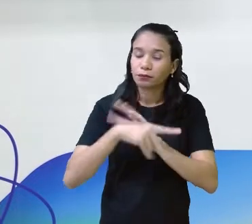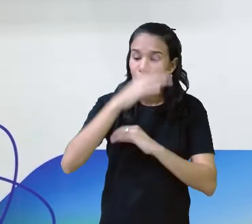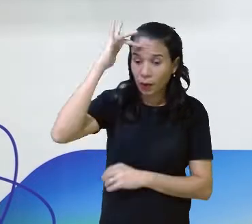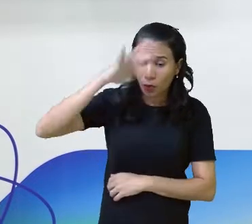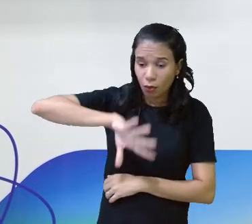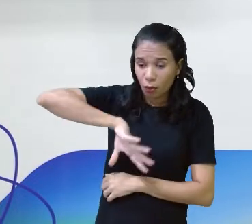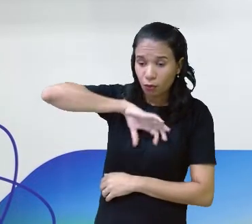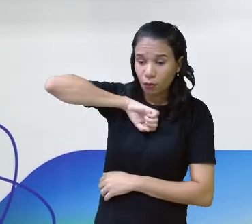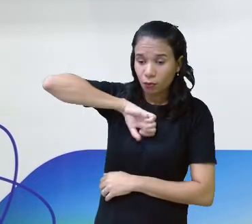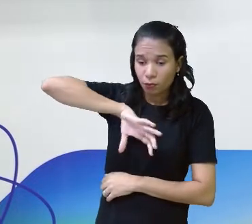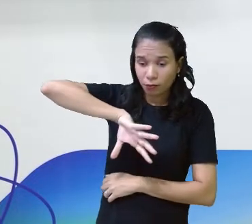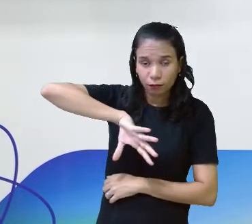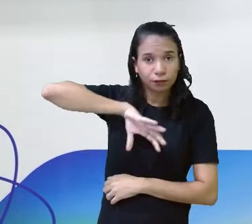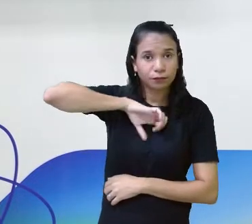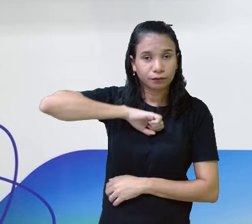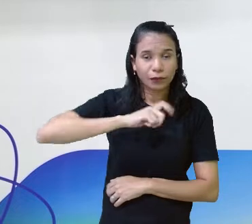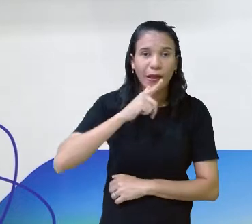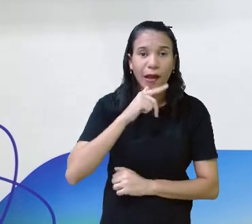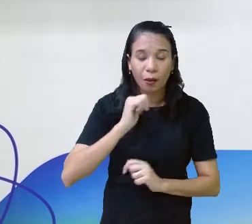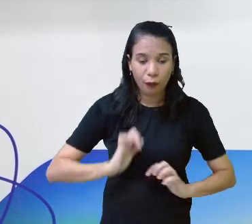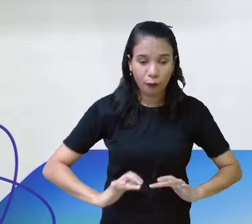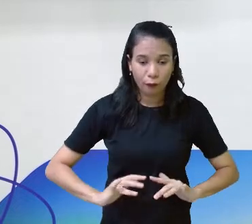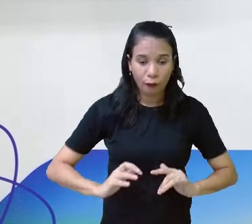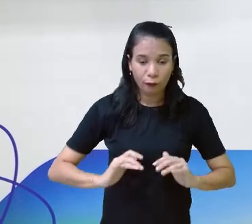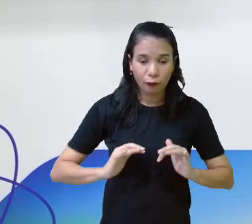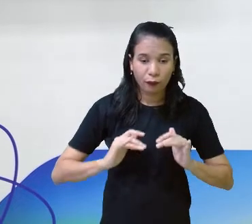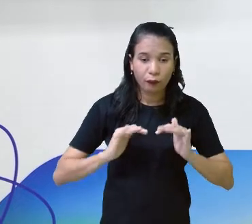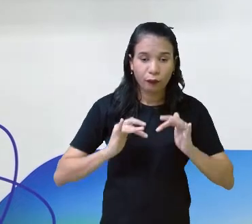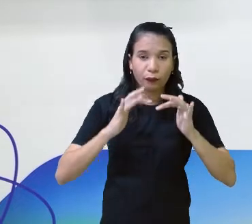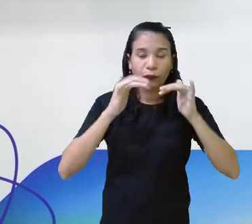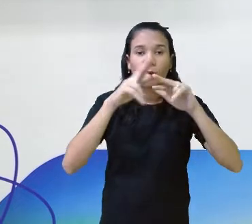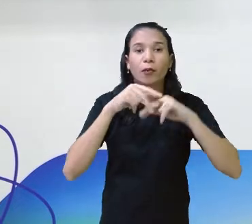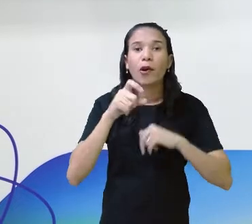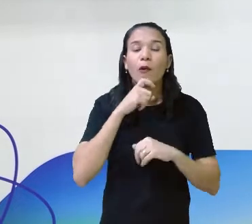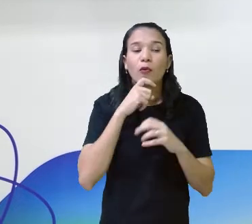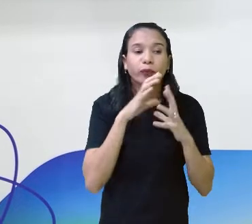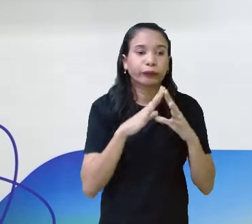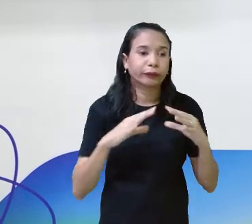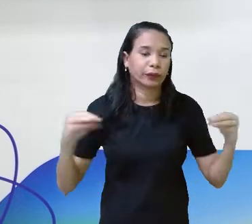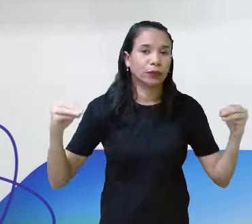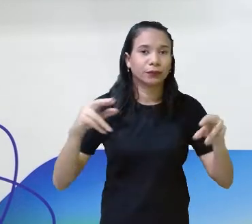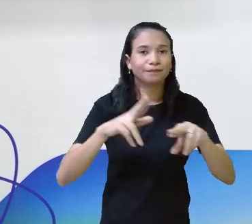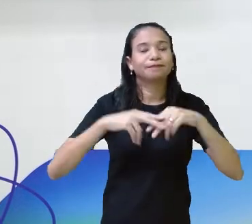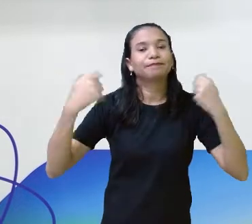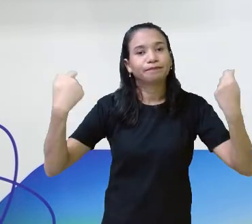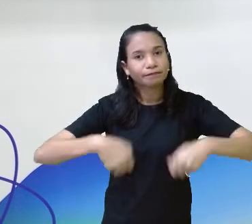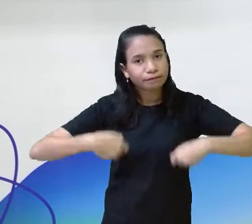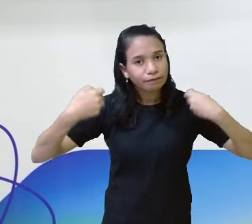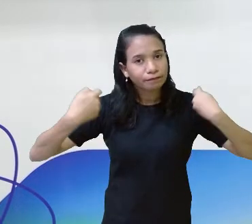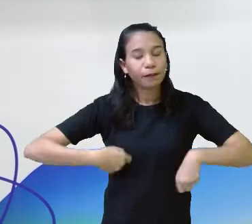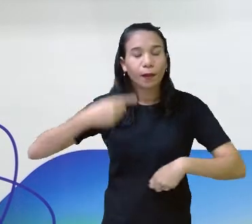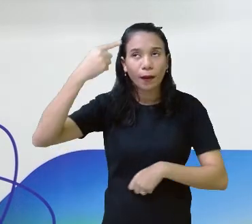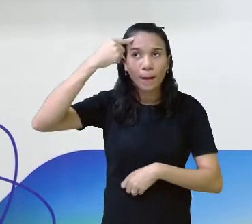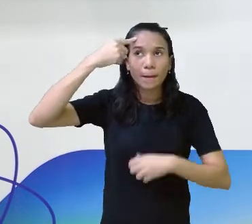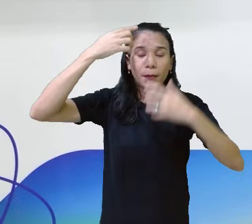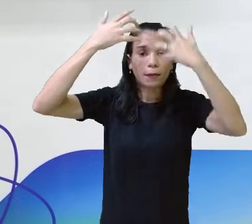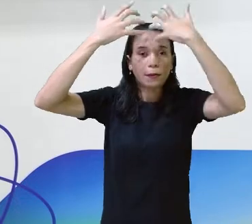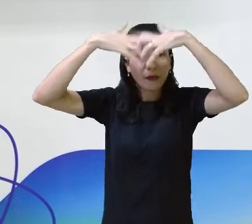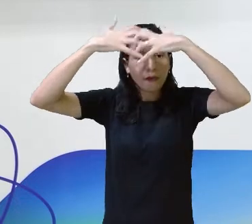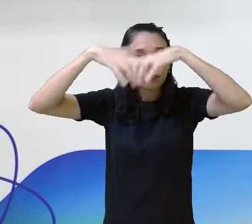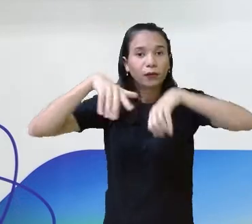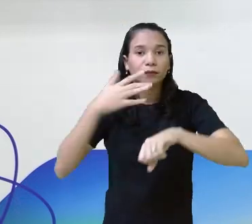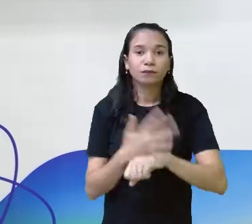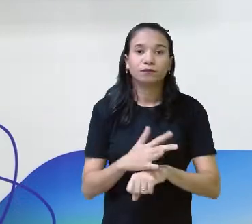respiratórios, aumentam as enchentes, porque as geleiras começam a derreter, enfim. Precisamos parar e pensar naquilo que